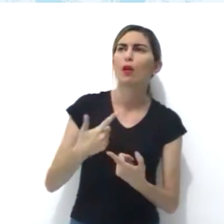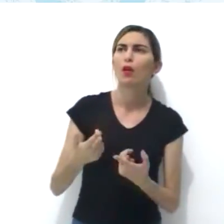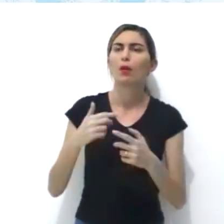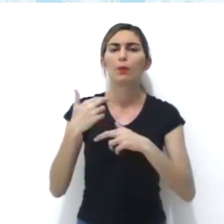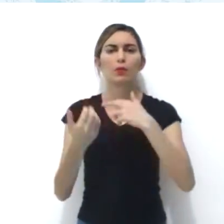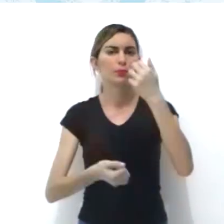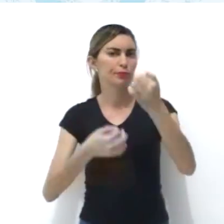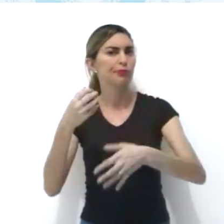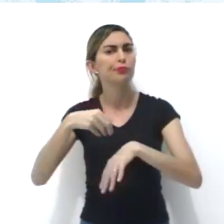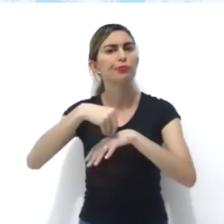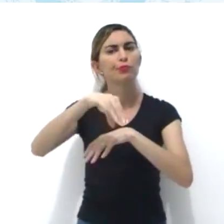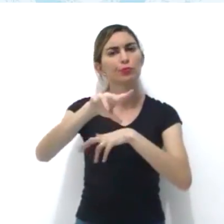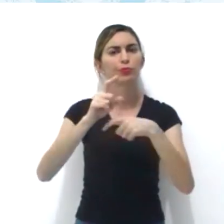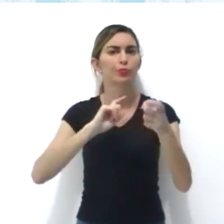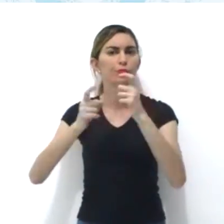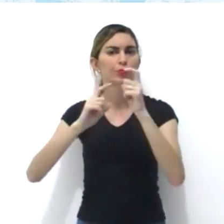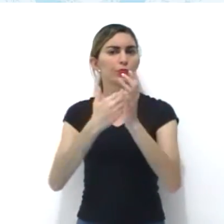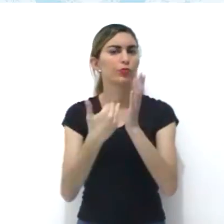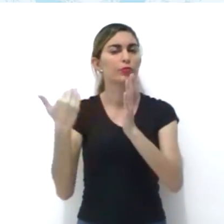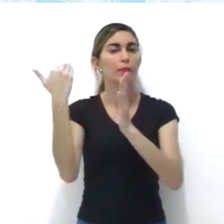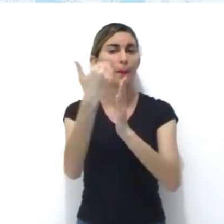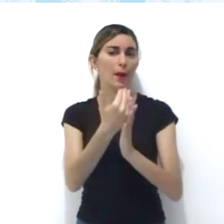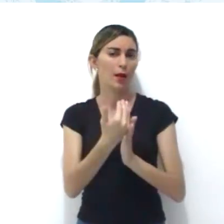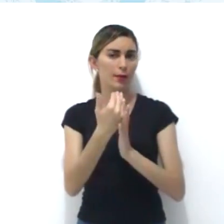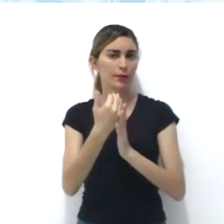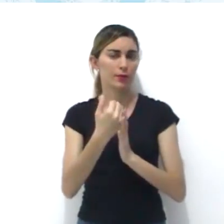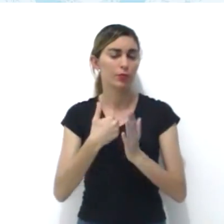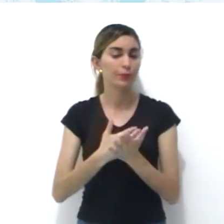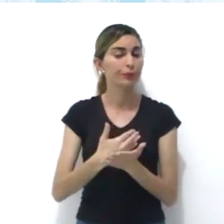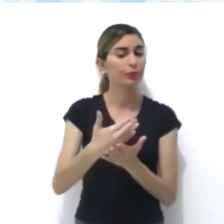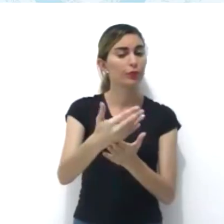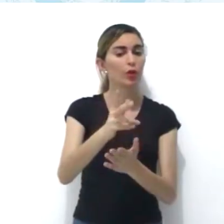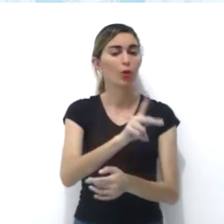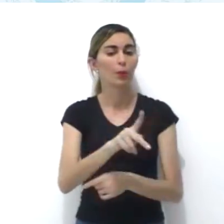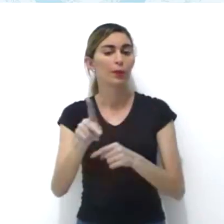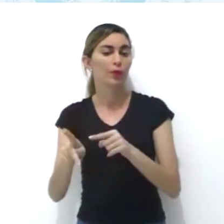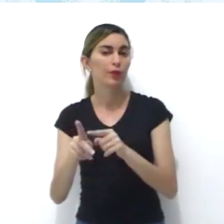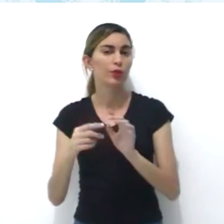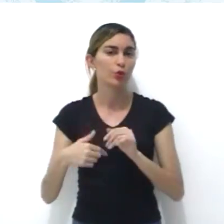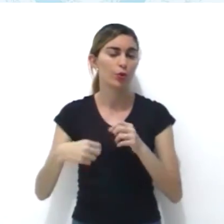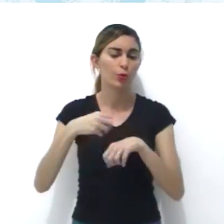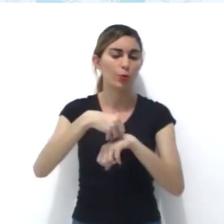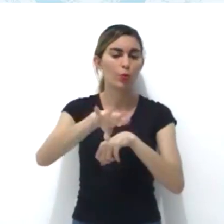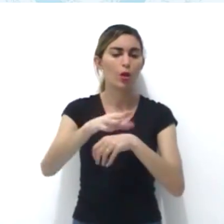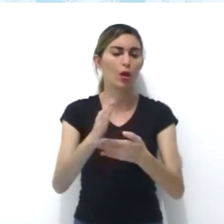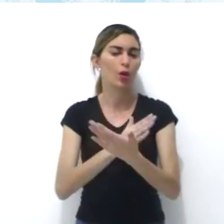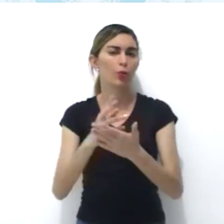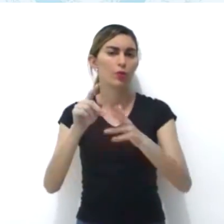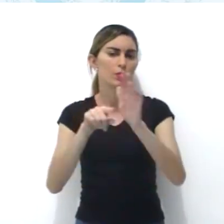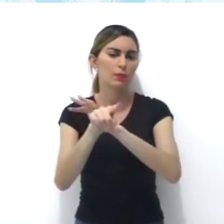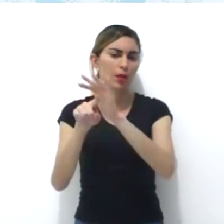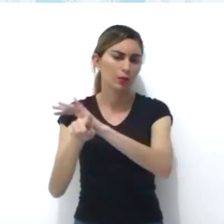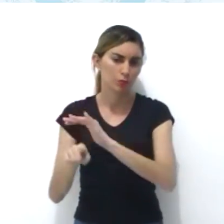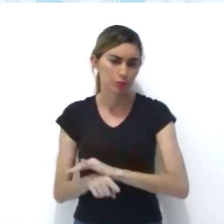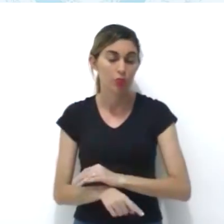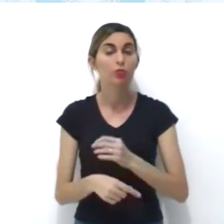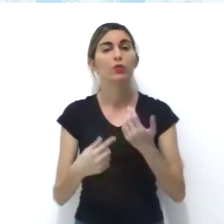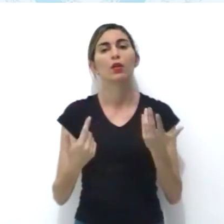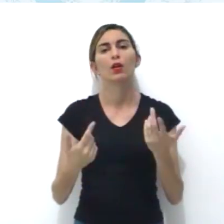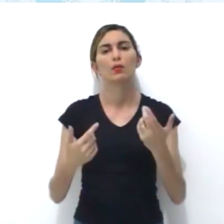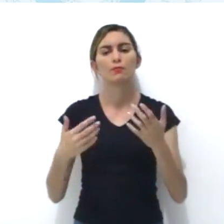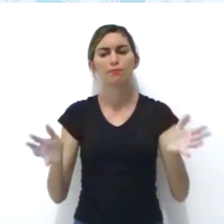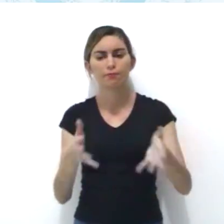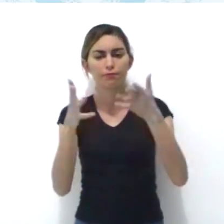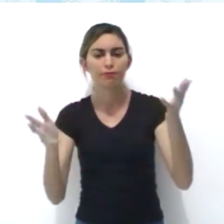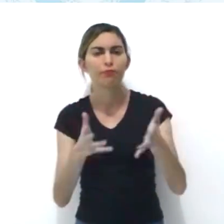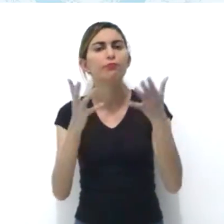gente, leva para o clube para discutir cada vez mais. De início, o professor ele vai trazer alguns questionamentos que vão